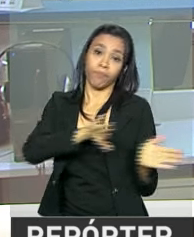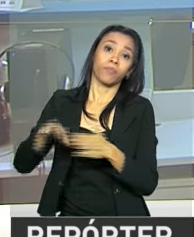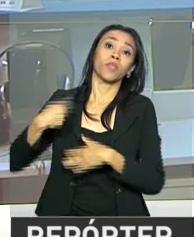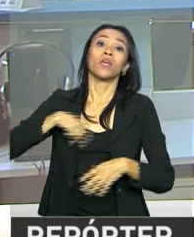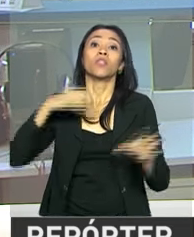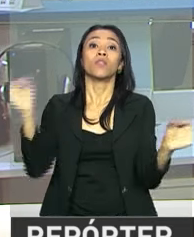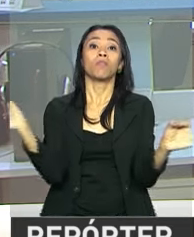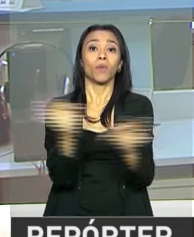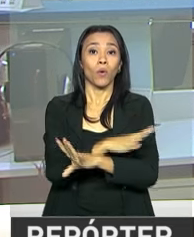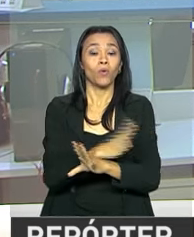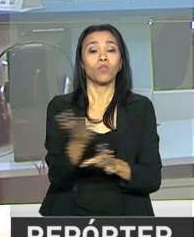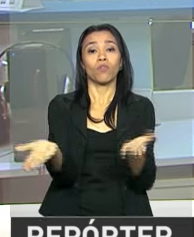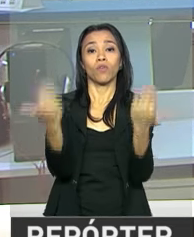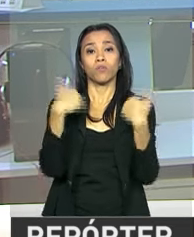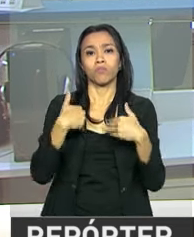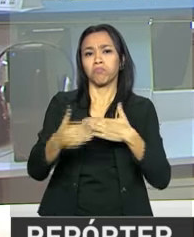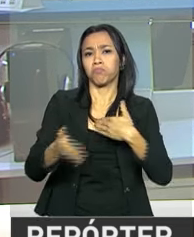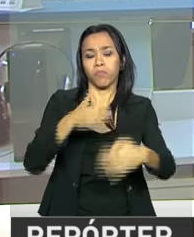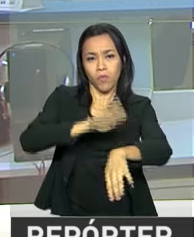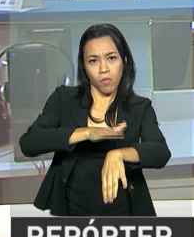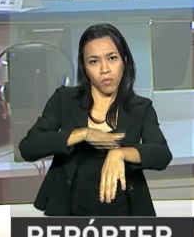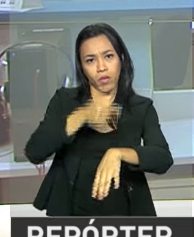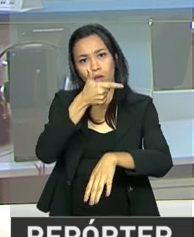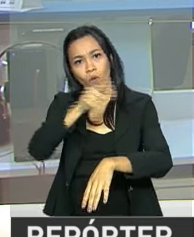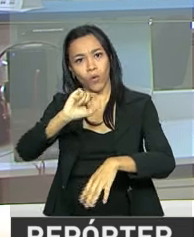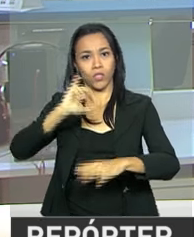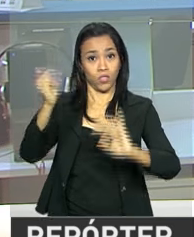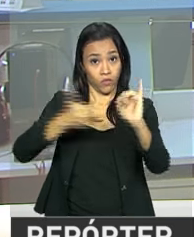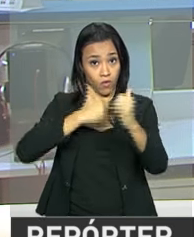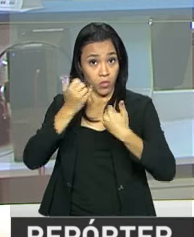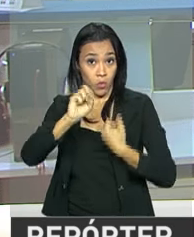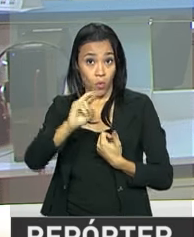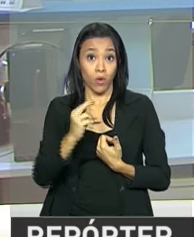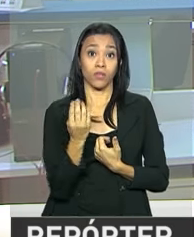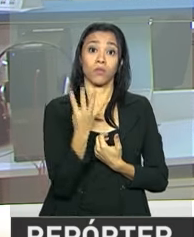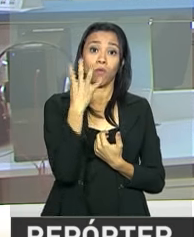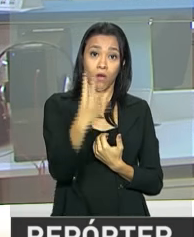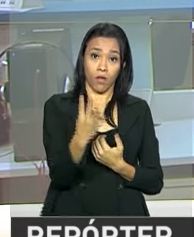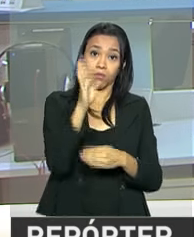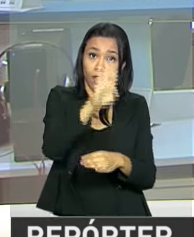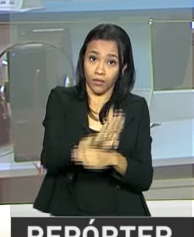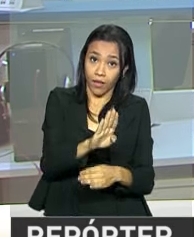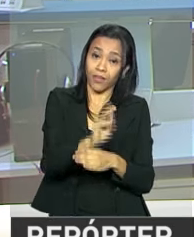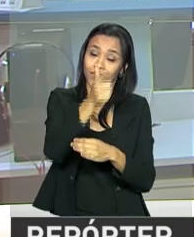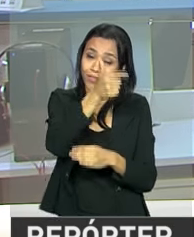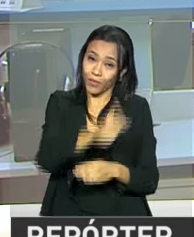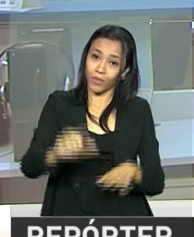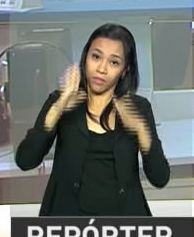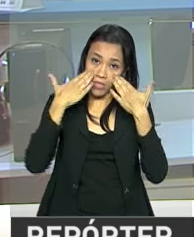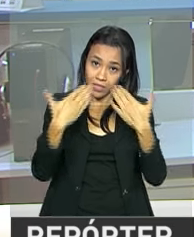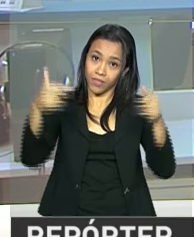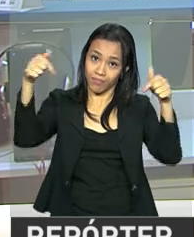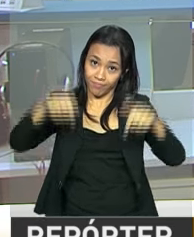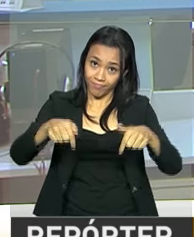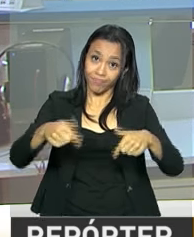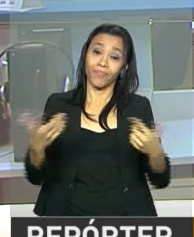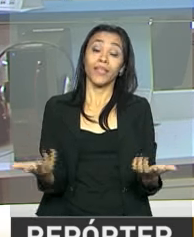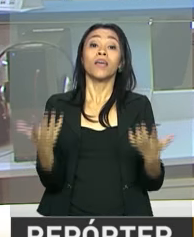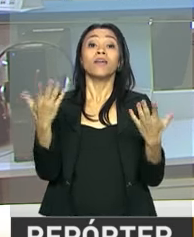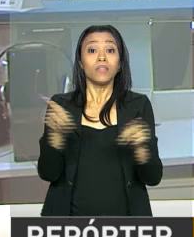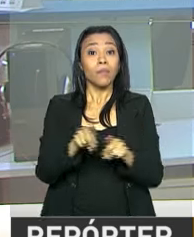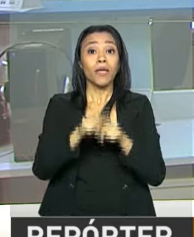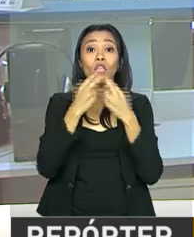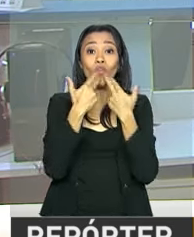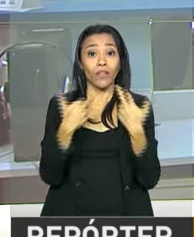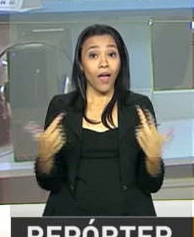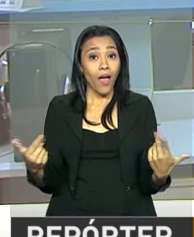ficamos por aqui, voltamos a qualquer momento com outras informações ou às 4 da tarde na próxima edição do Repórter NBR. Acompanhe também as